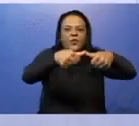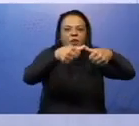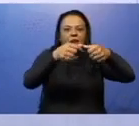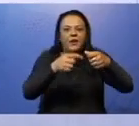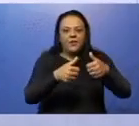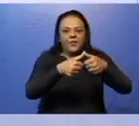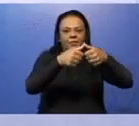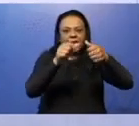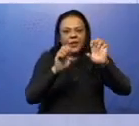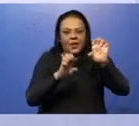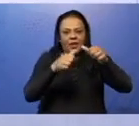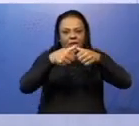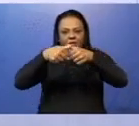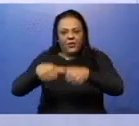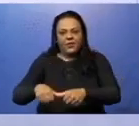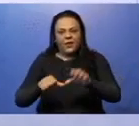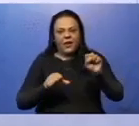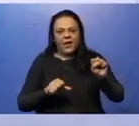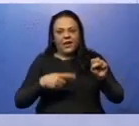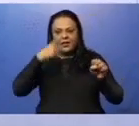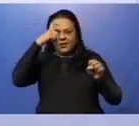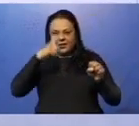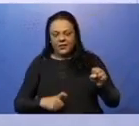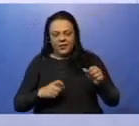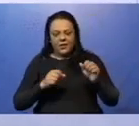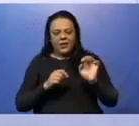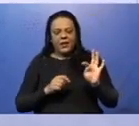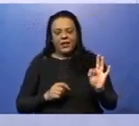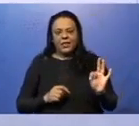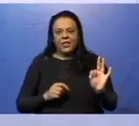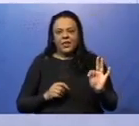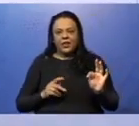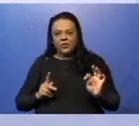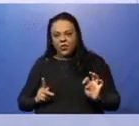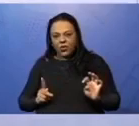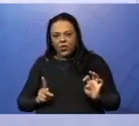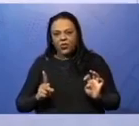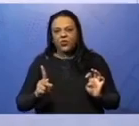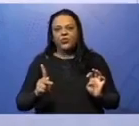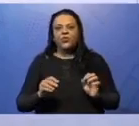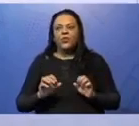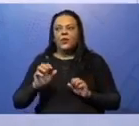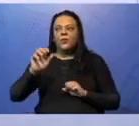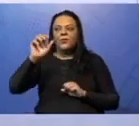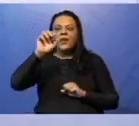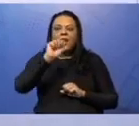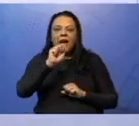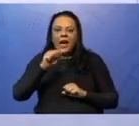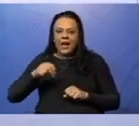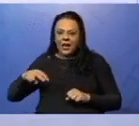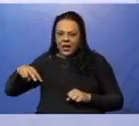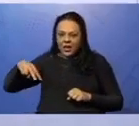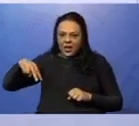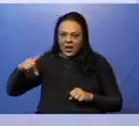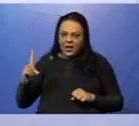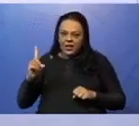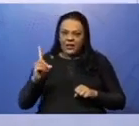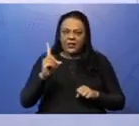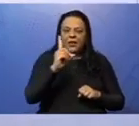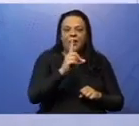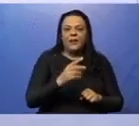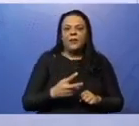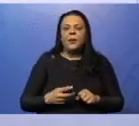estar, S de ser, T de tornar-se, A de andar, P de parecer, P